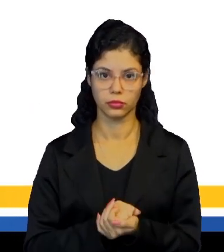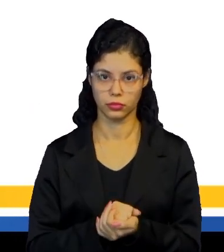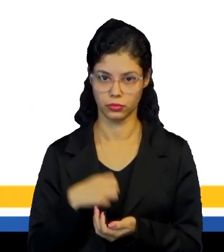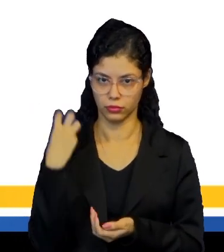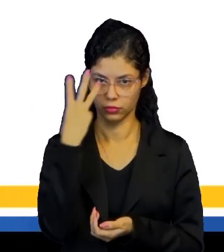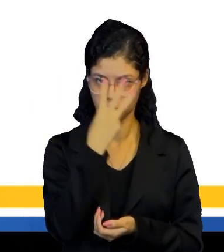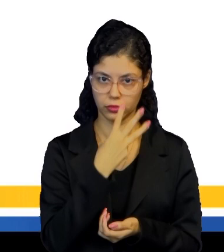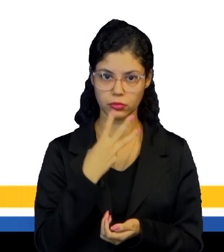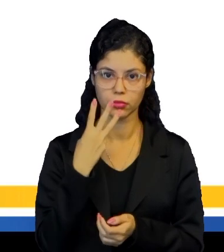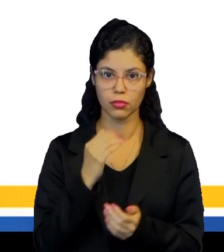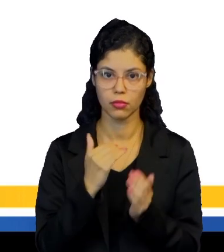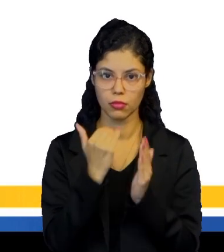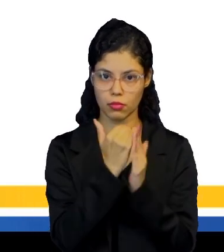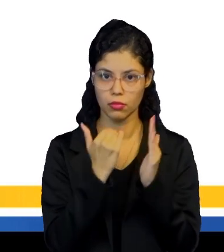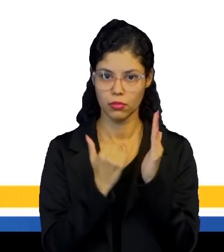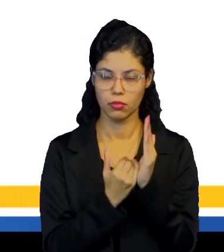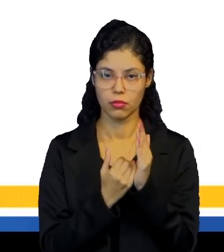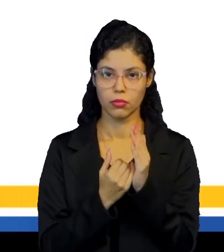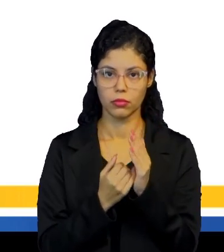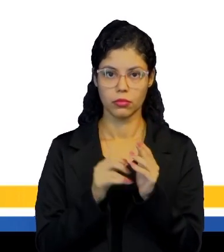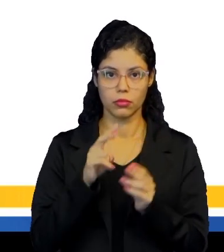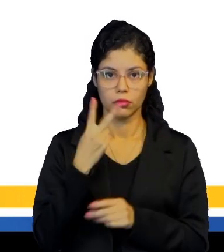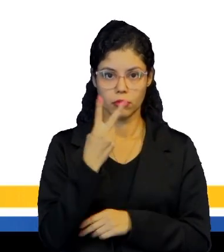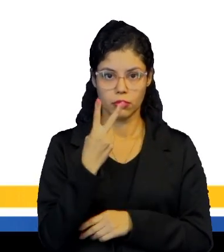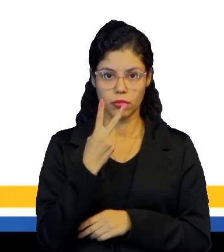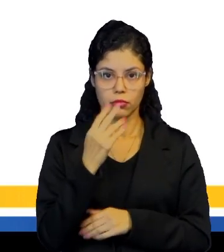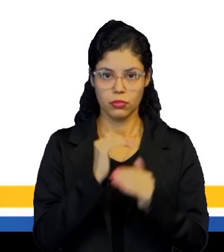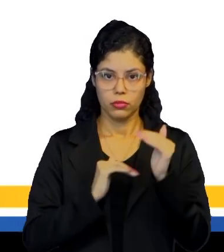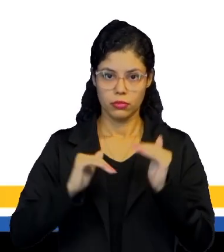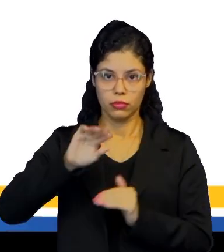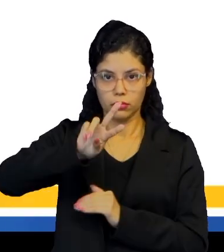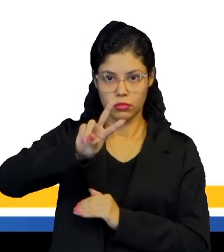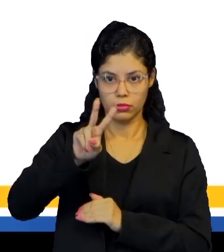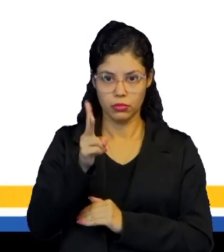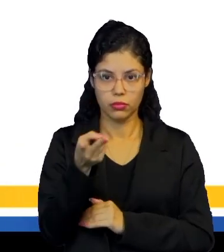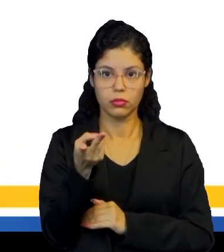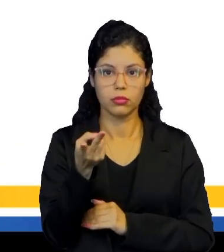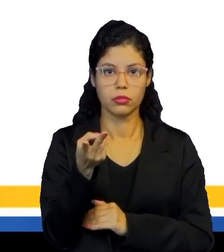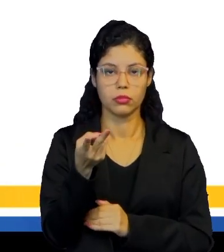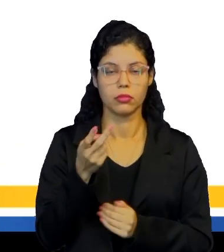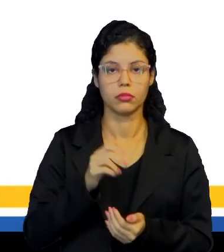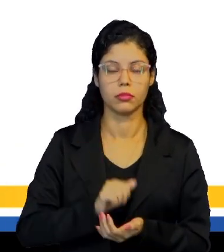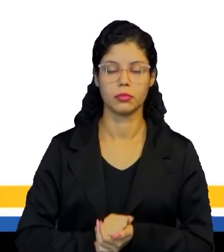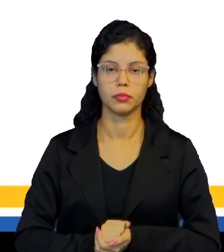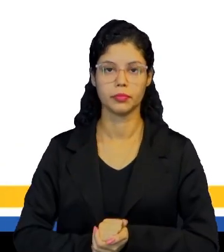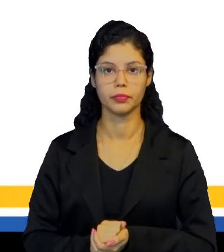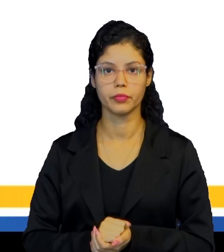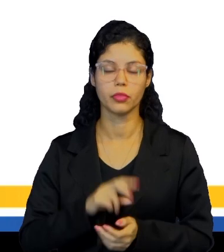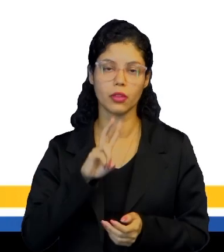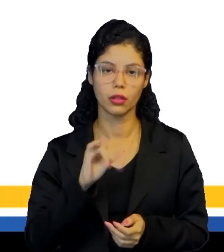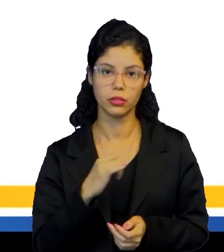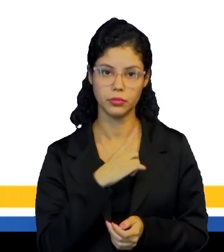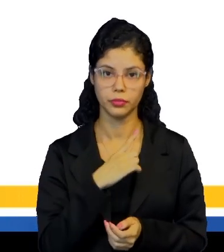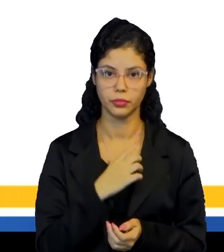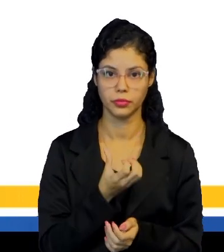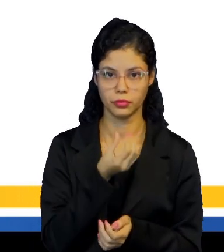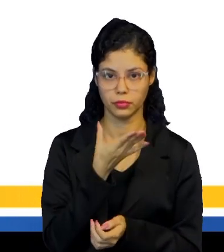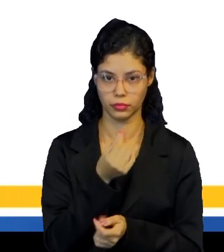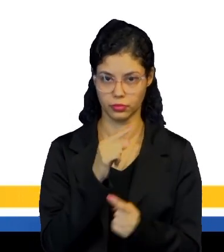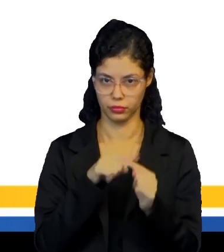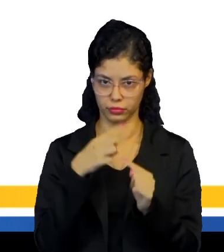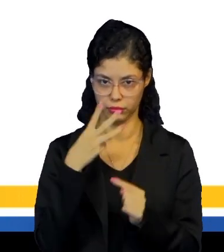as três horas vem para baixo e as duas horas vai para cima é inversamente proporcional Então nós vai ficar